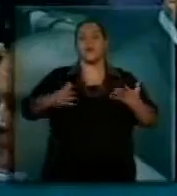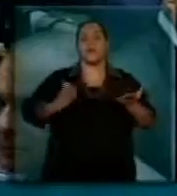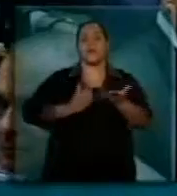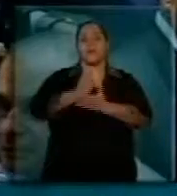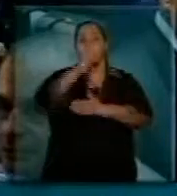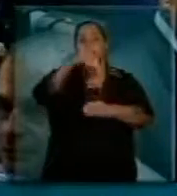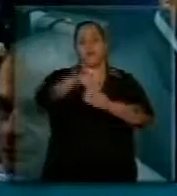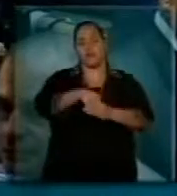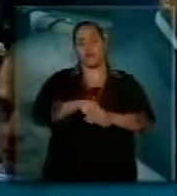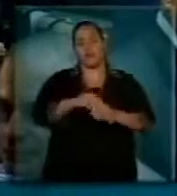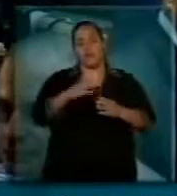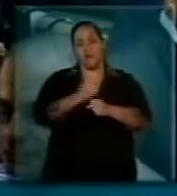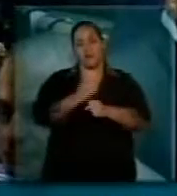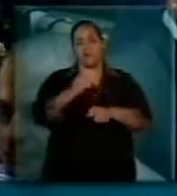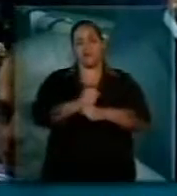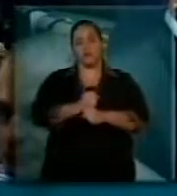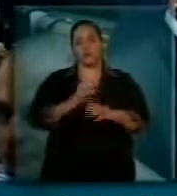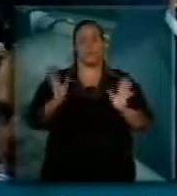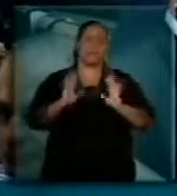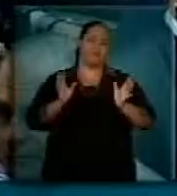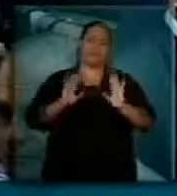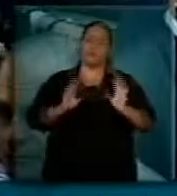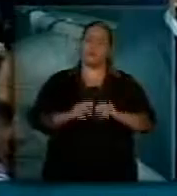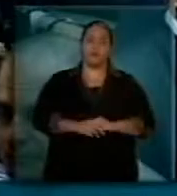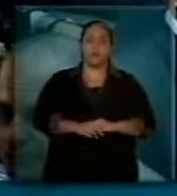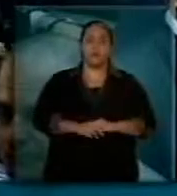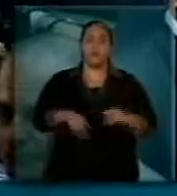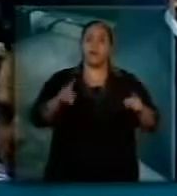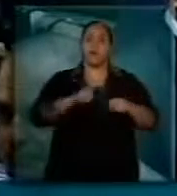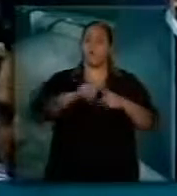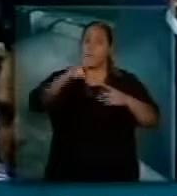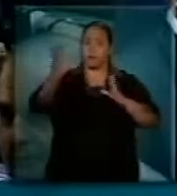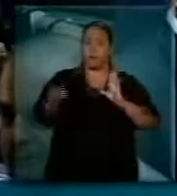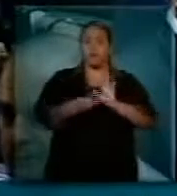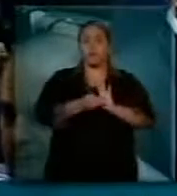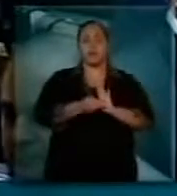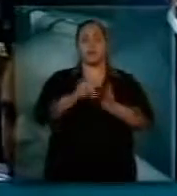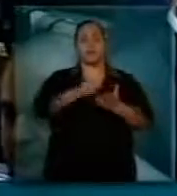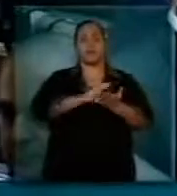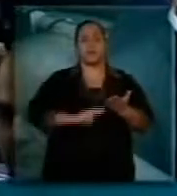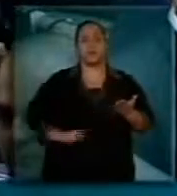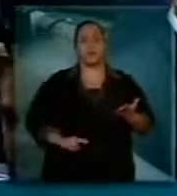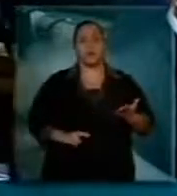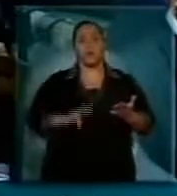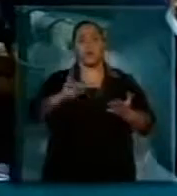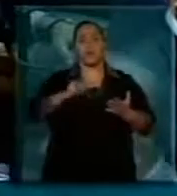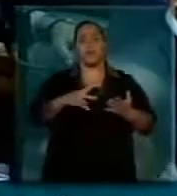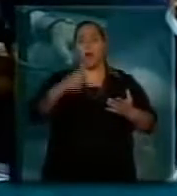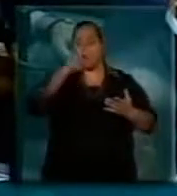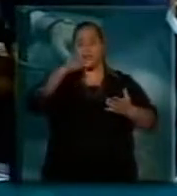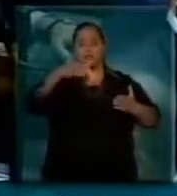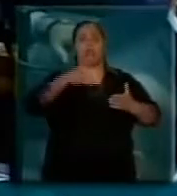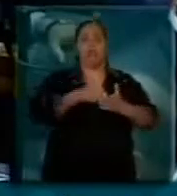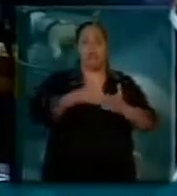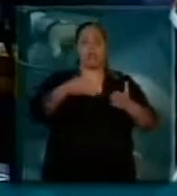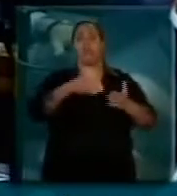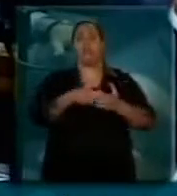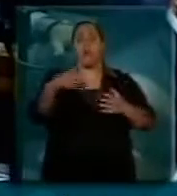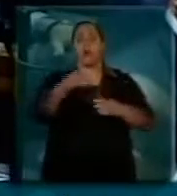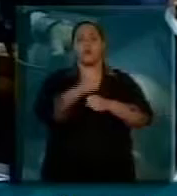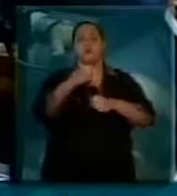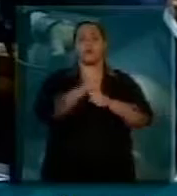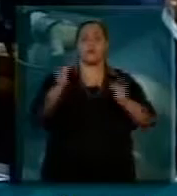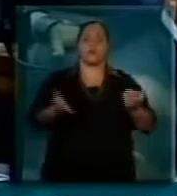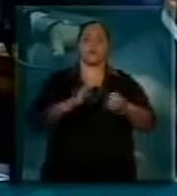orçamento. Não serão as emendas de relator que impedirão a votação do orçamento